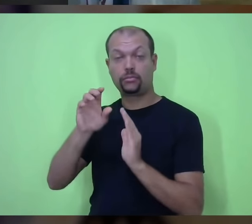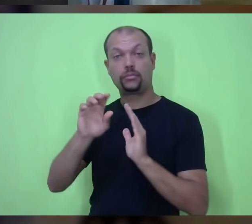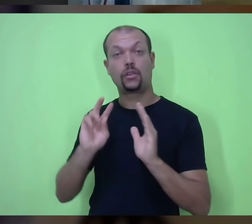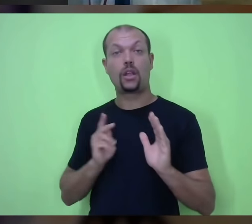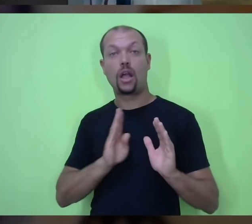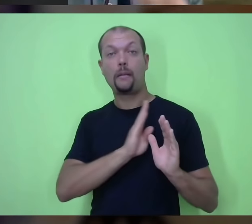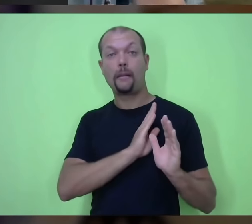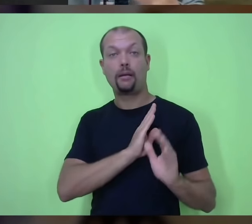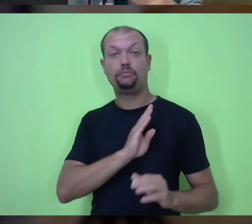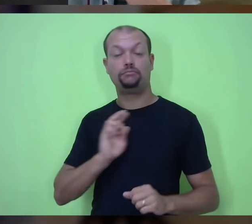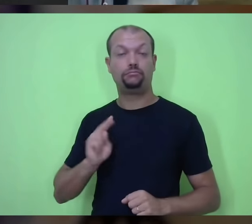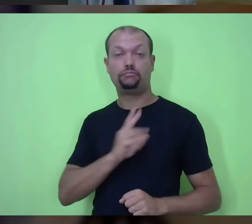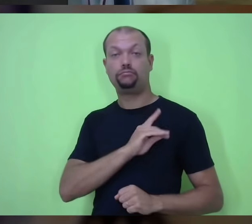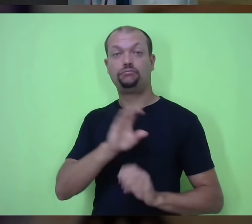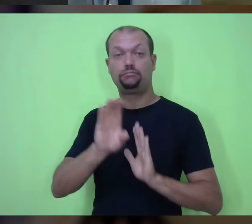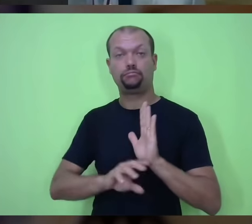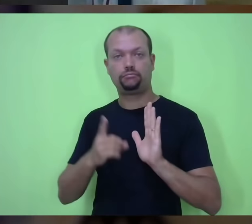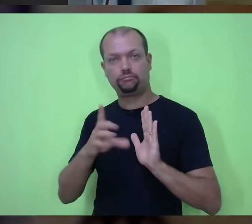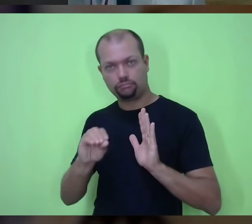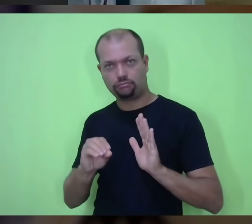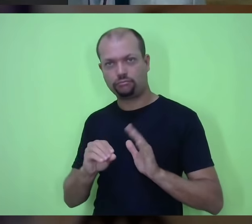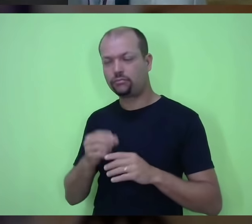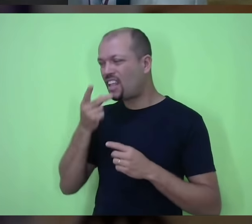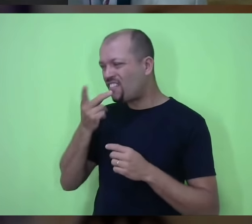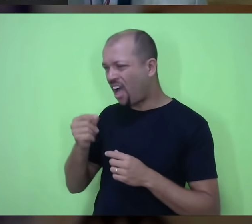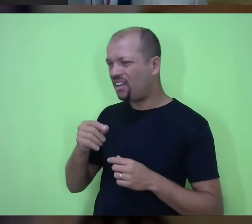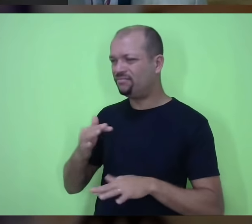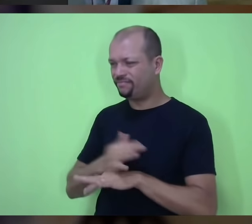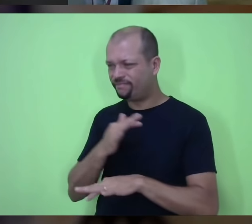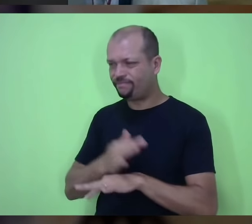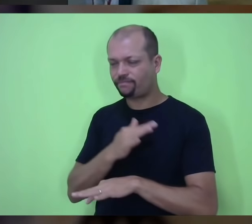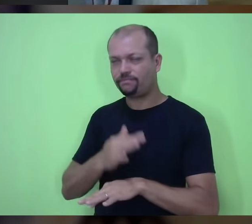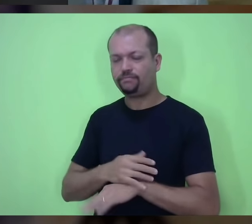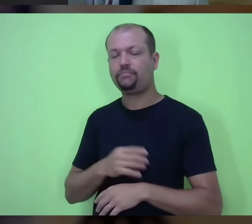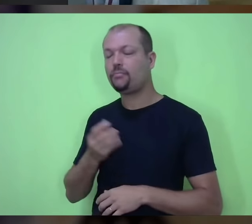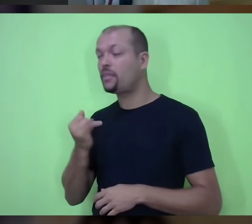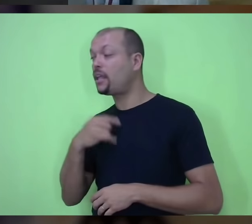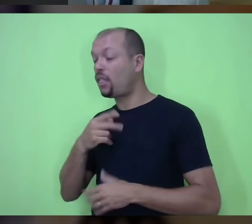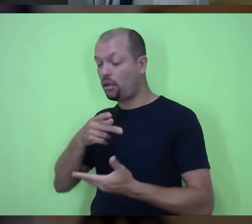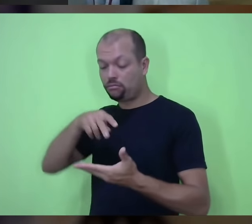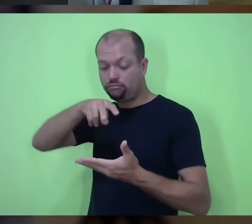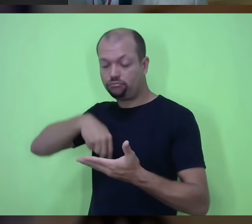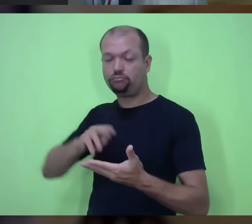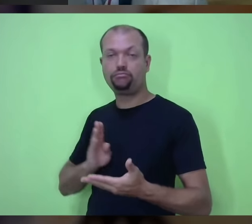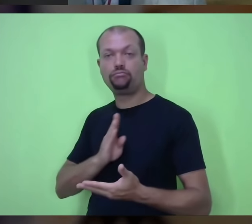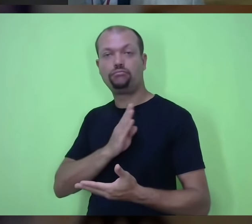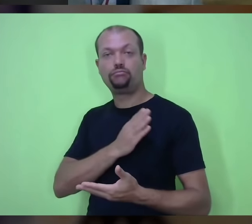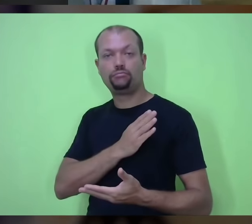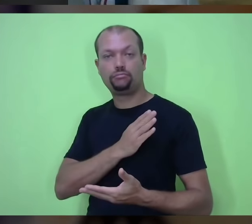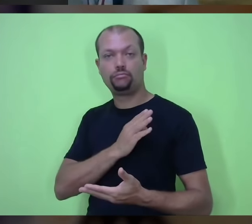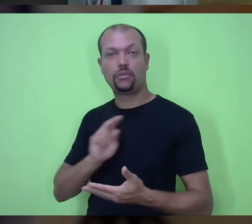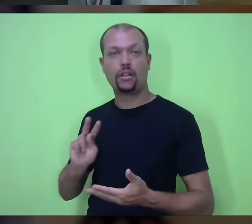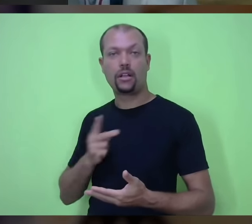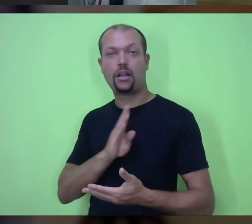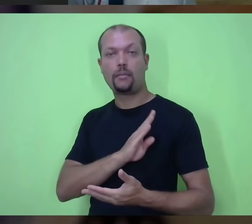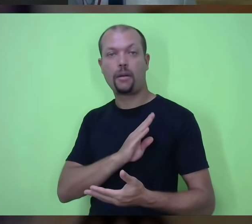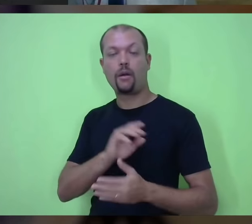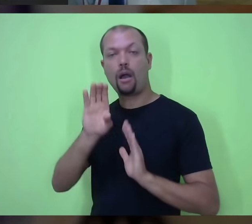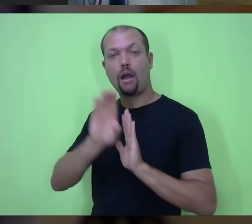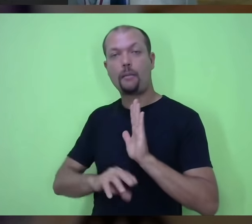10, 33. Eu pergunto, pastor Gabriel, lendo Hebreus capítulo 11, versos 24